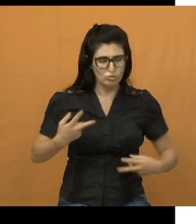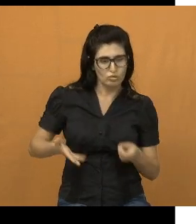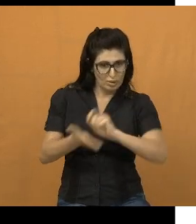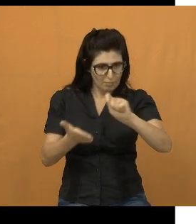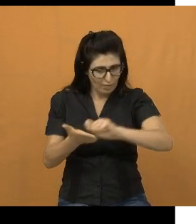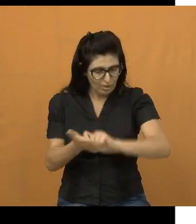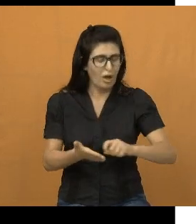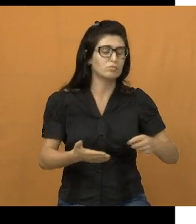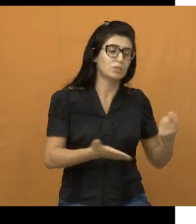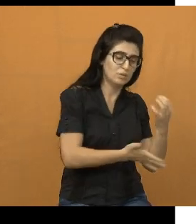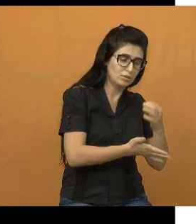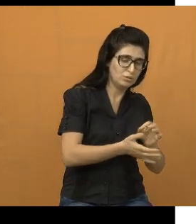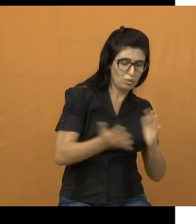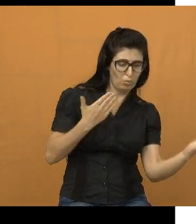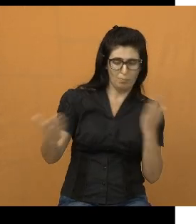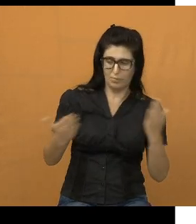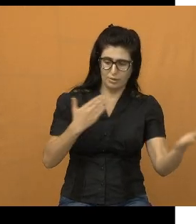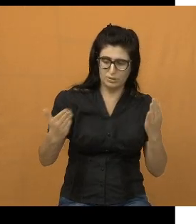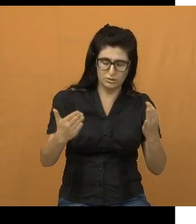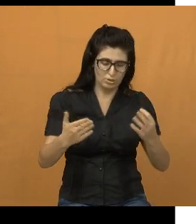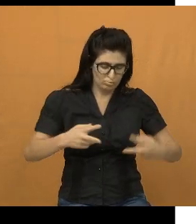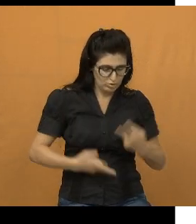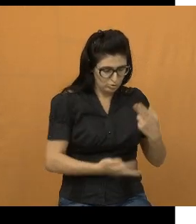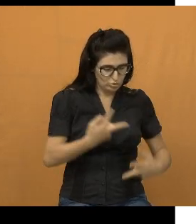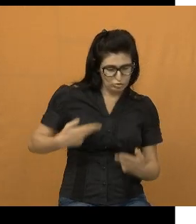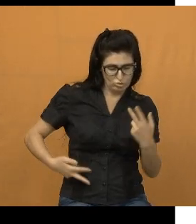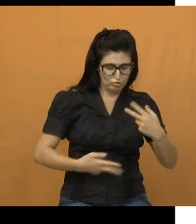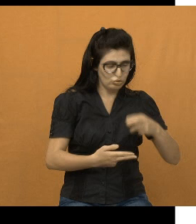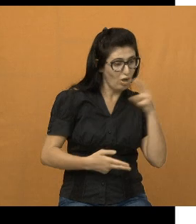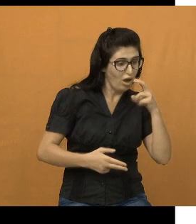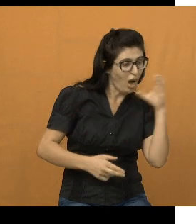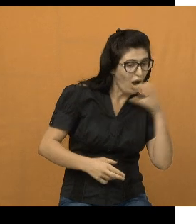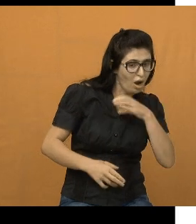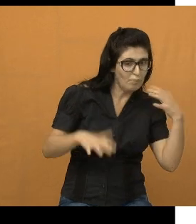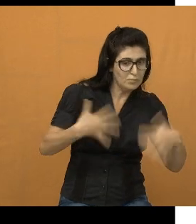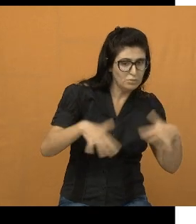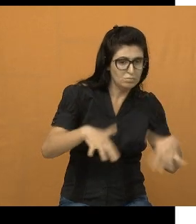e de urgência, totalizamos